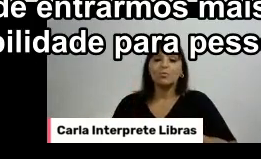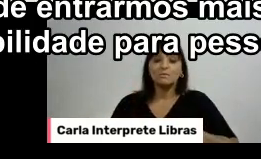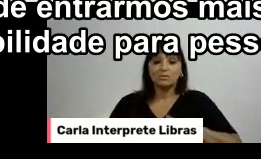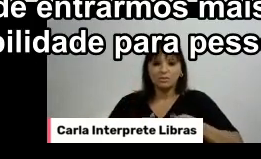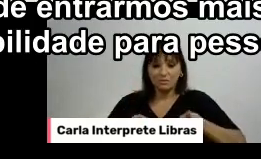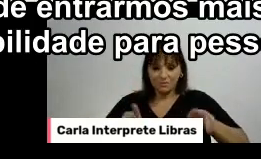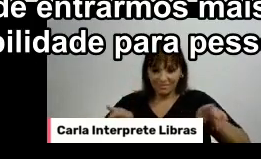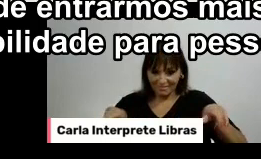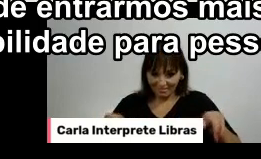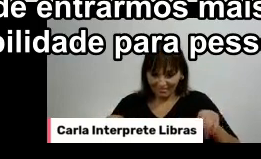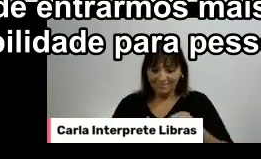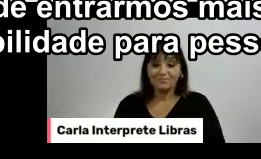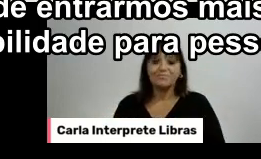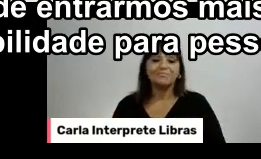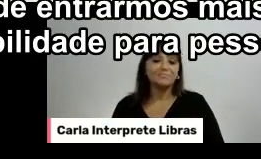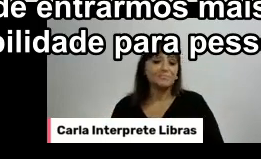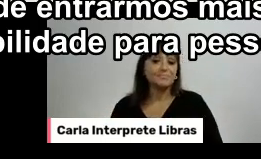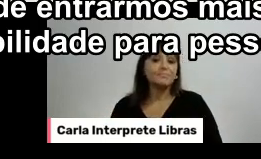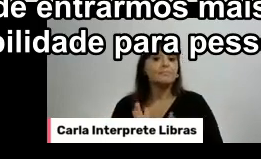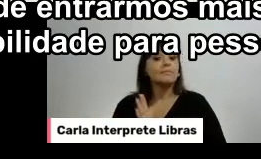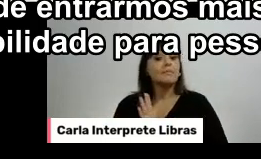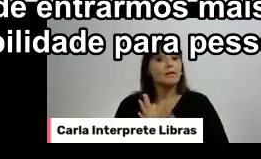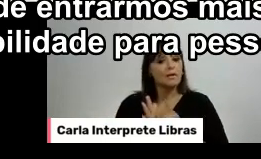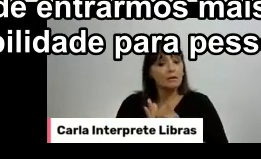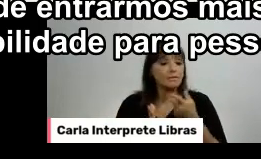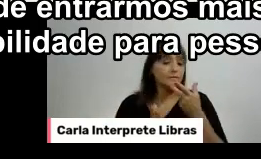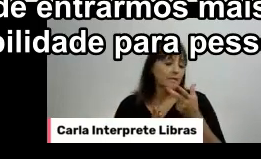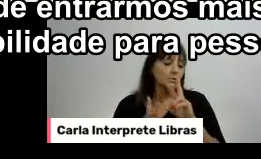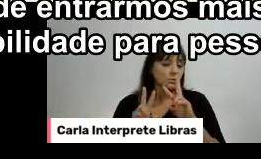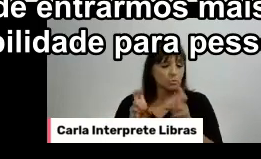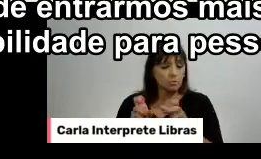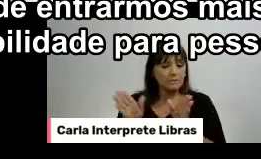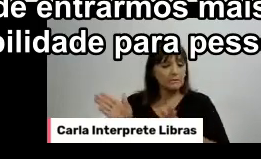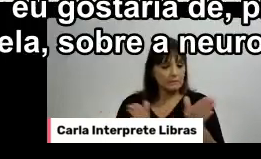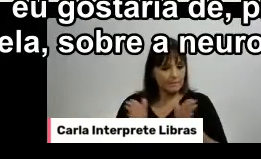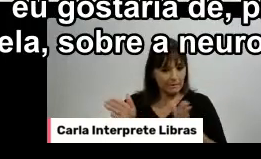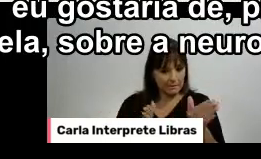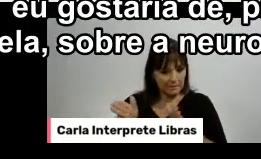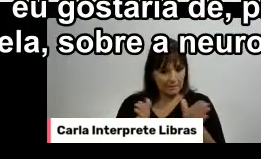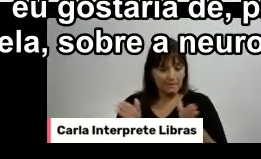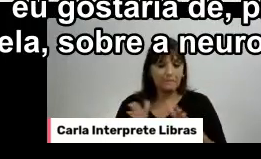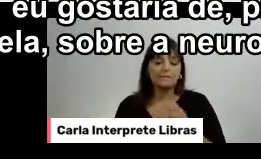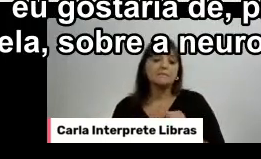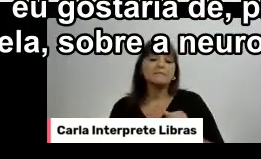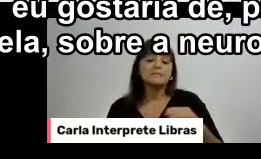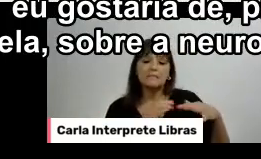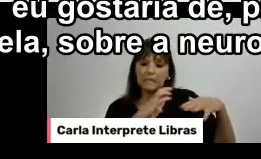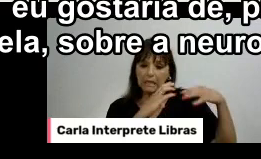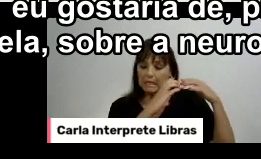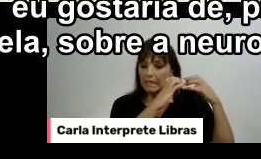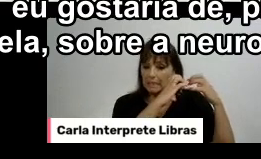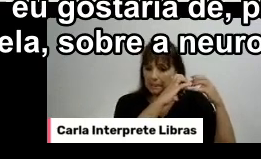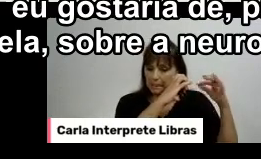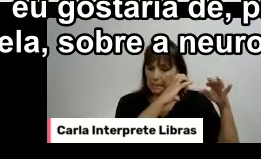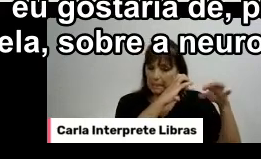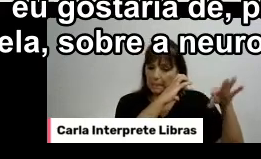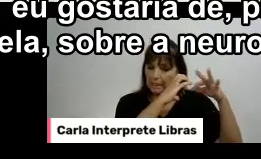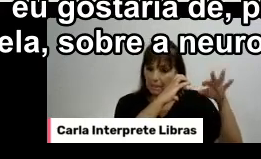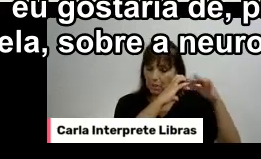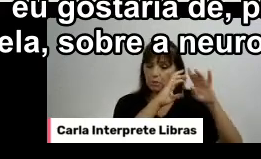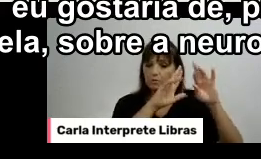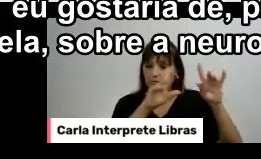Antes de entrarmos mais a fundo no assunto sobre acessibilidade para pessoas com neurodiversidade, eu gostaria de primeiro falar sobre ela,